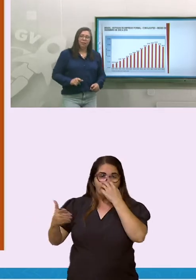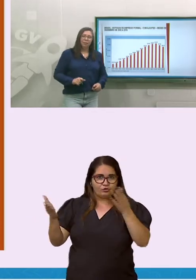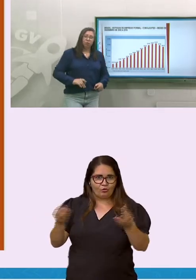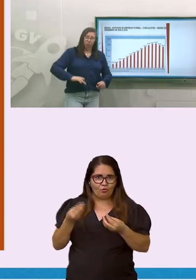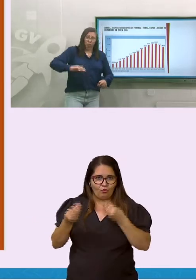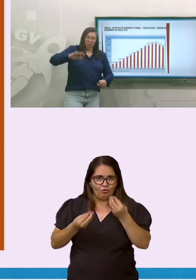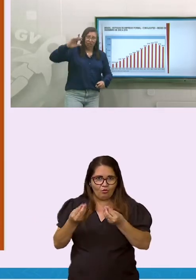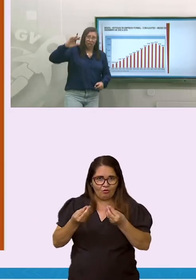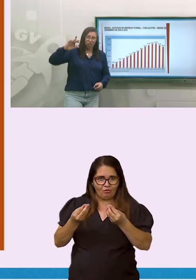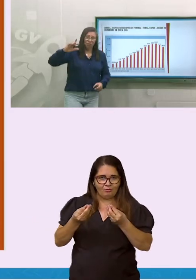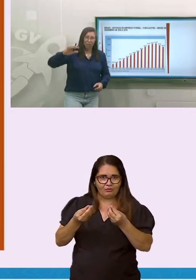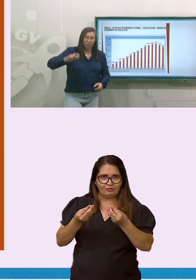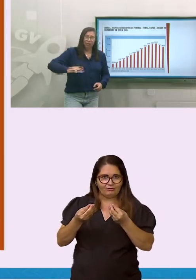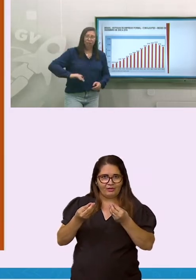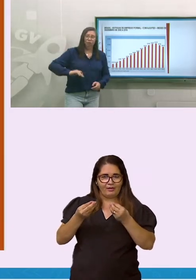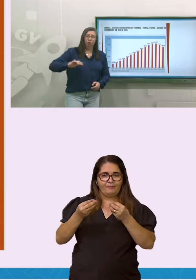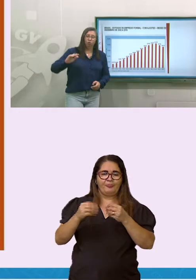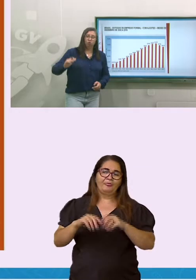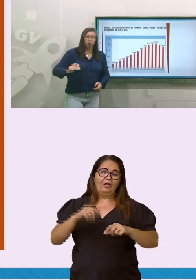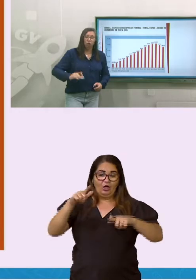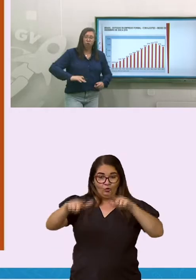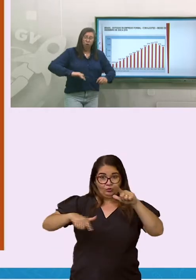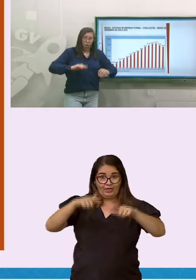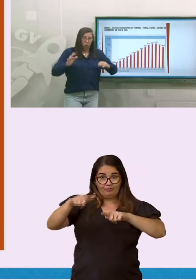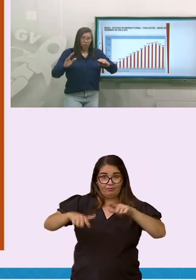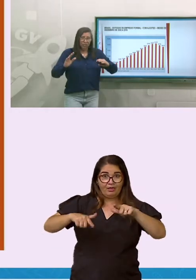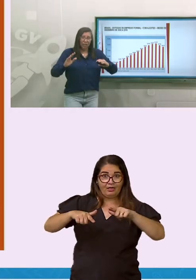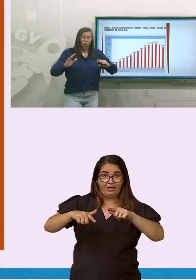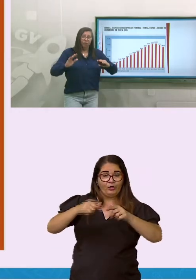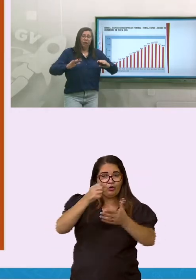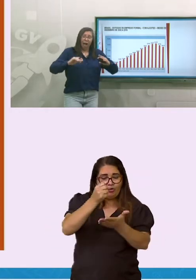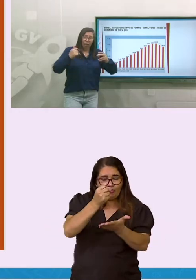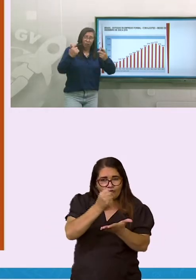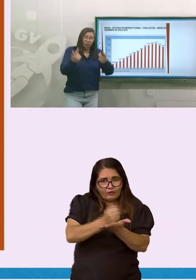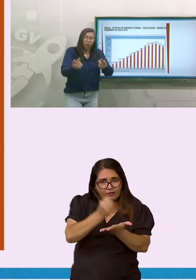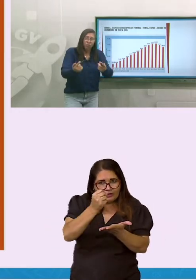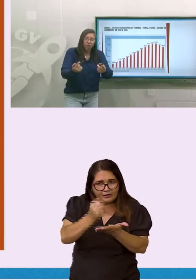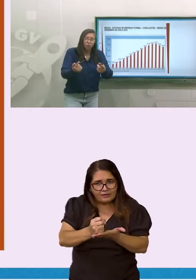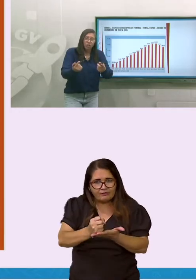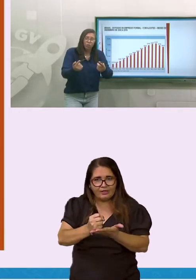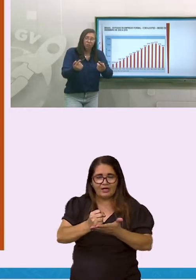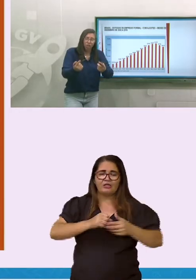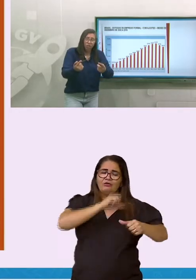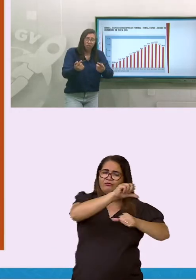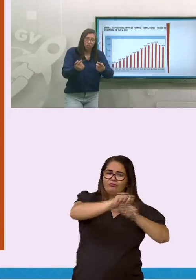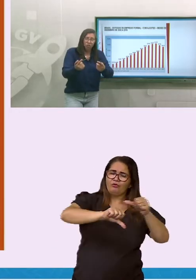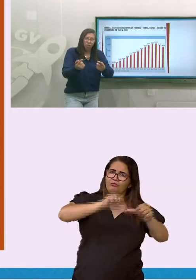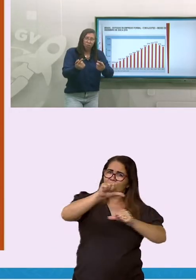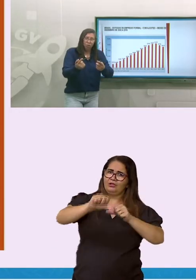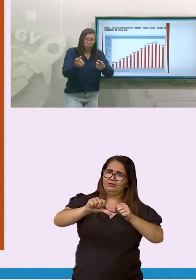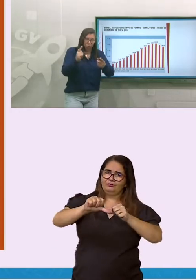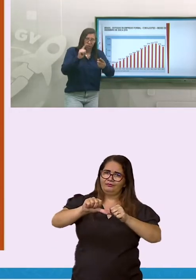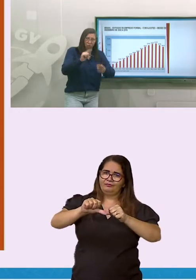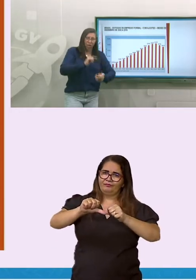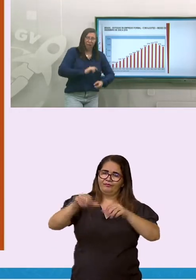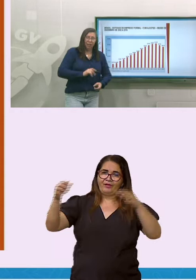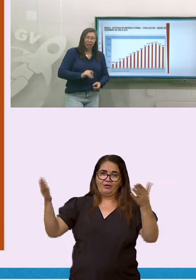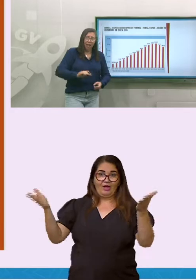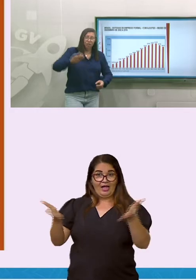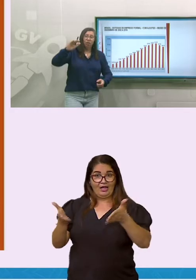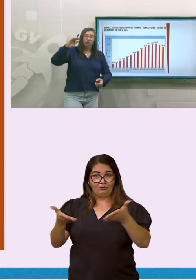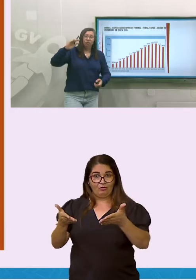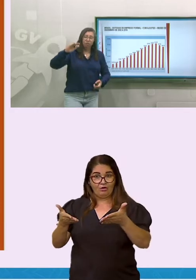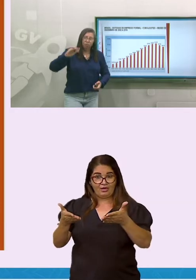2016, 2017 se elevou, 18, no 19. Aí vocês vão ver 2020, podem olhar